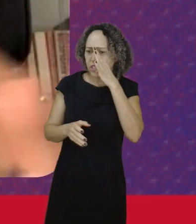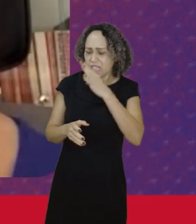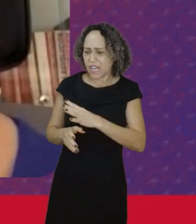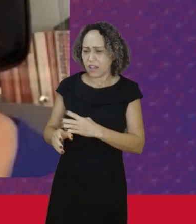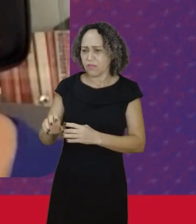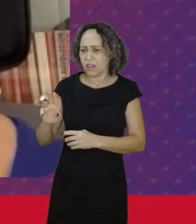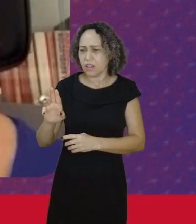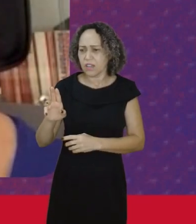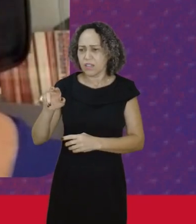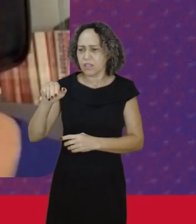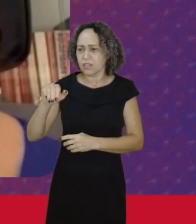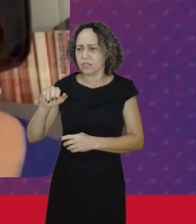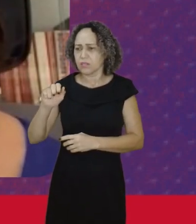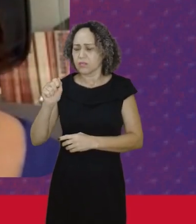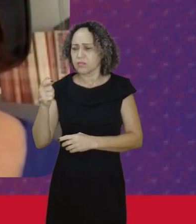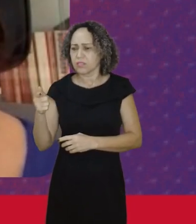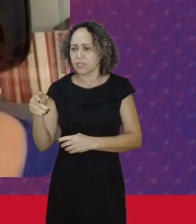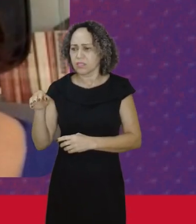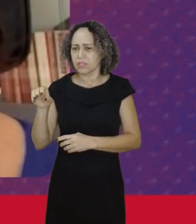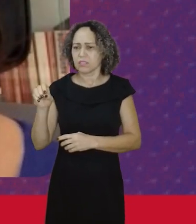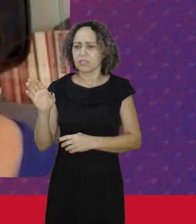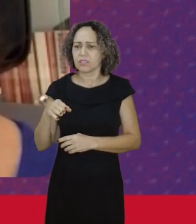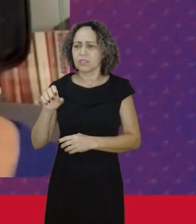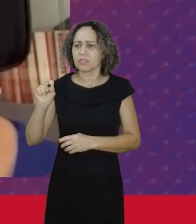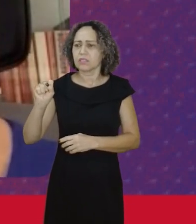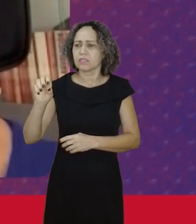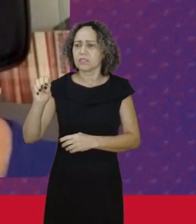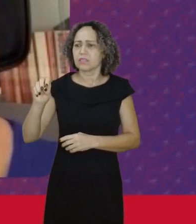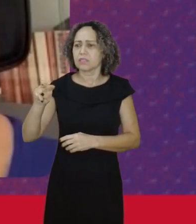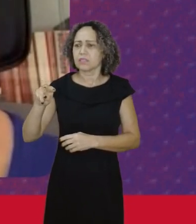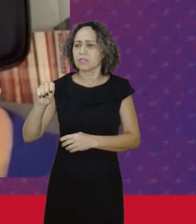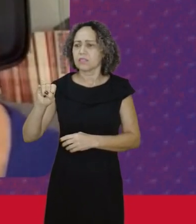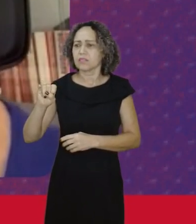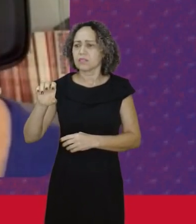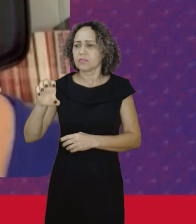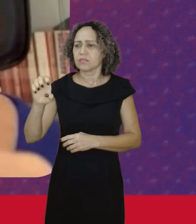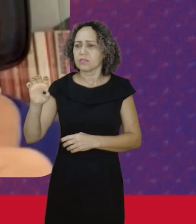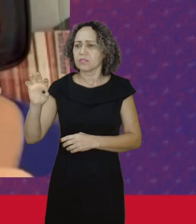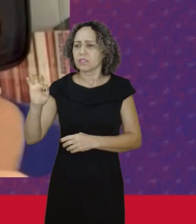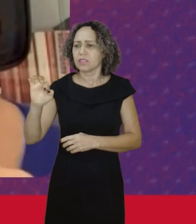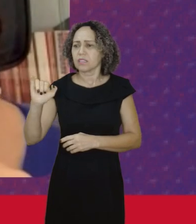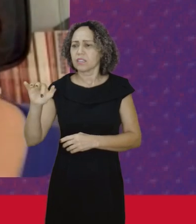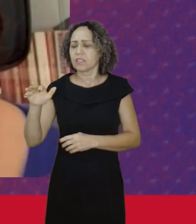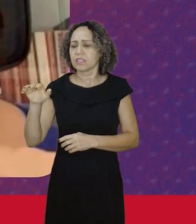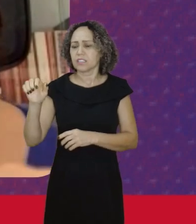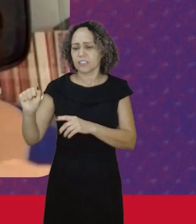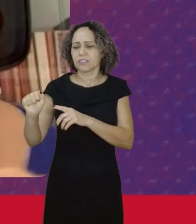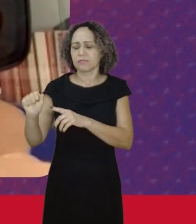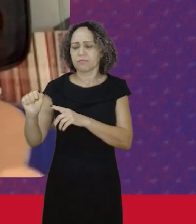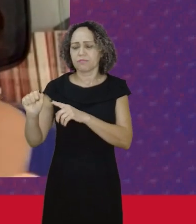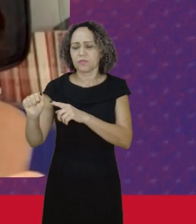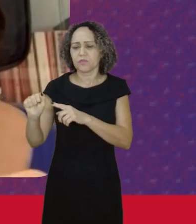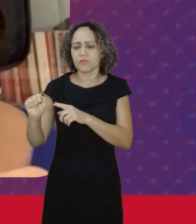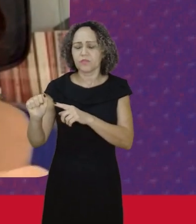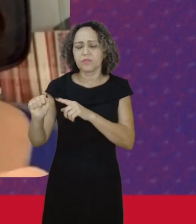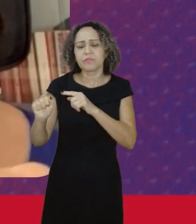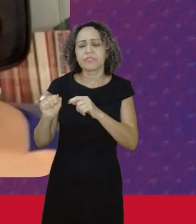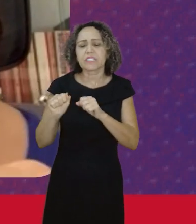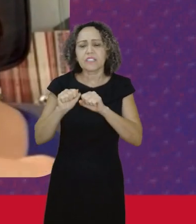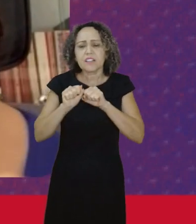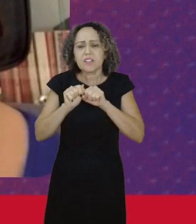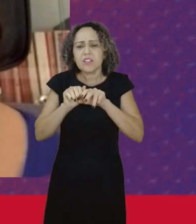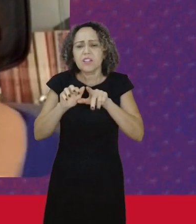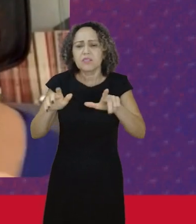ter esse objetivo de expandir o comunismo em nível internacional e, portanto, dizia que a União Soviética